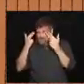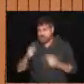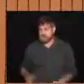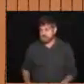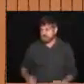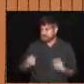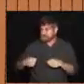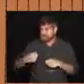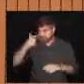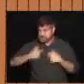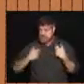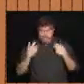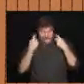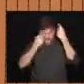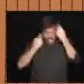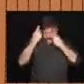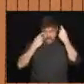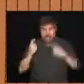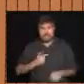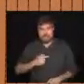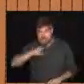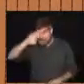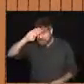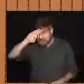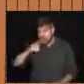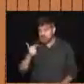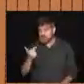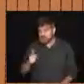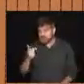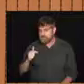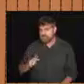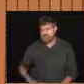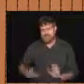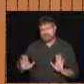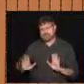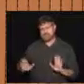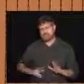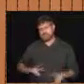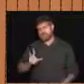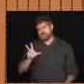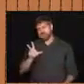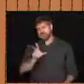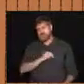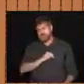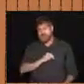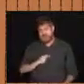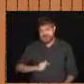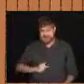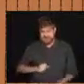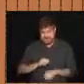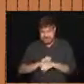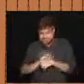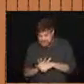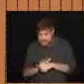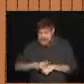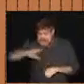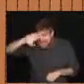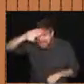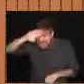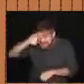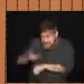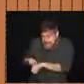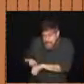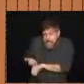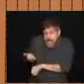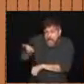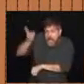se a pessoa não estiver, primeiro, se não tiver febre, não é Covid. O Covid ele dá a febre, e geralmente febre